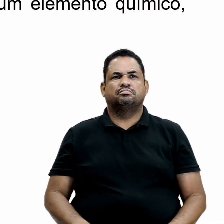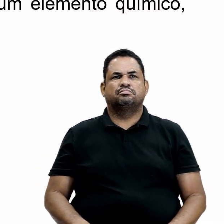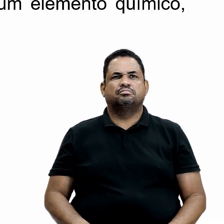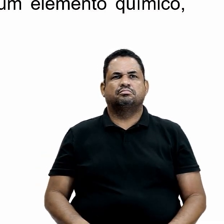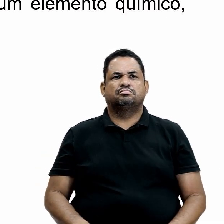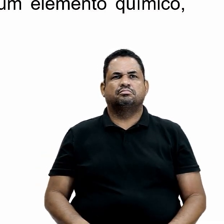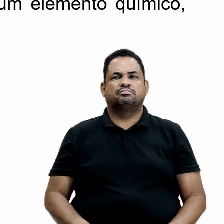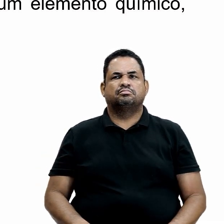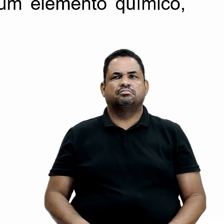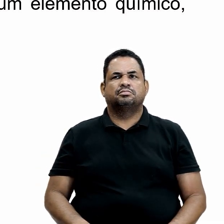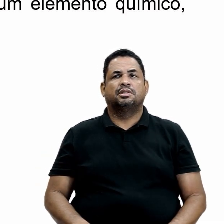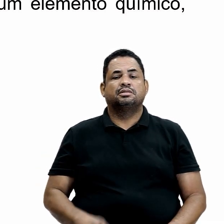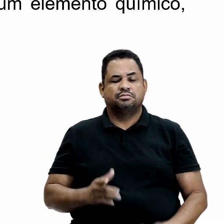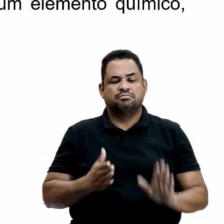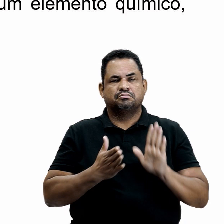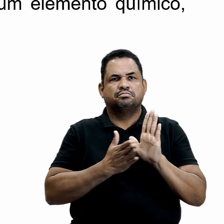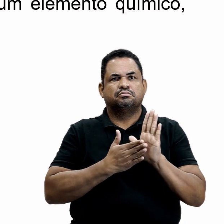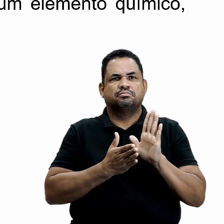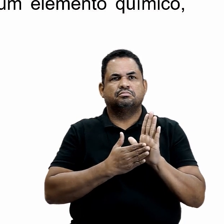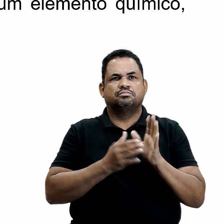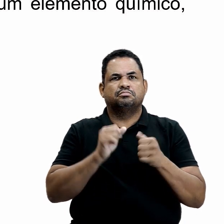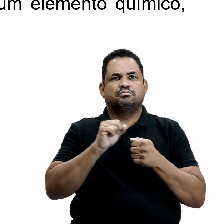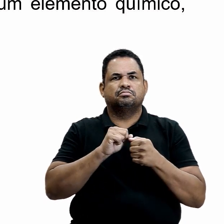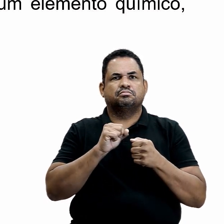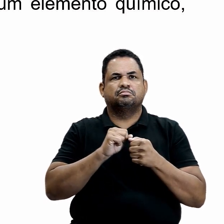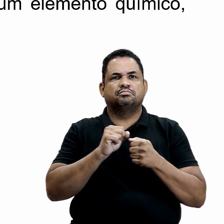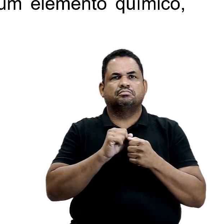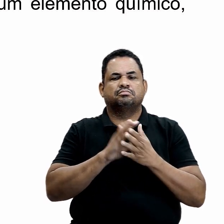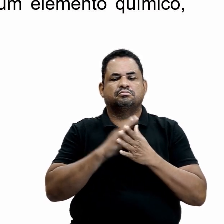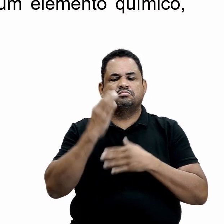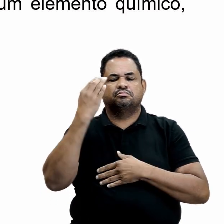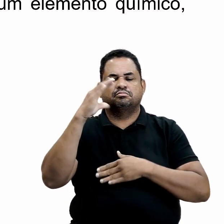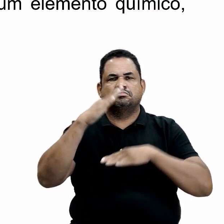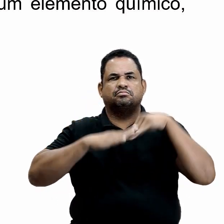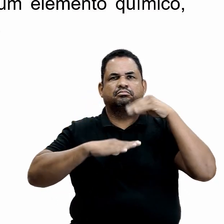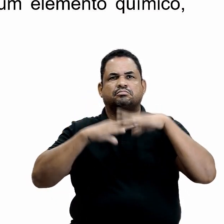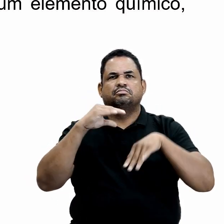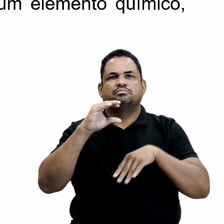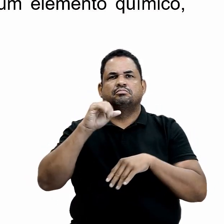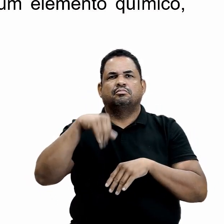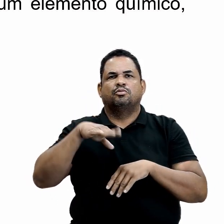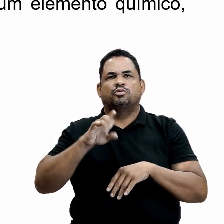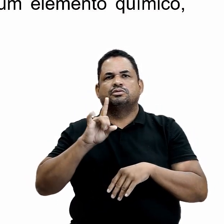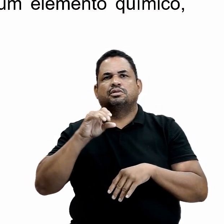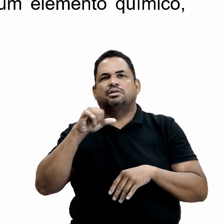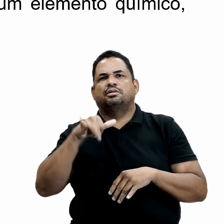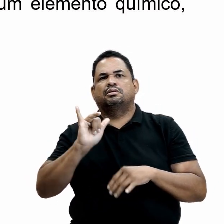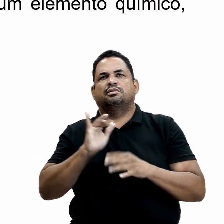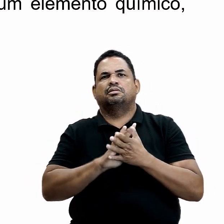E esta proposta foi feita por um cientista chamado Moseley em